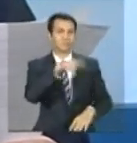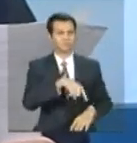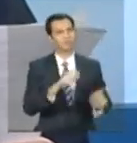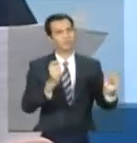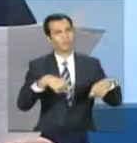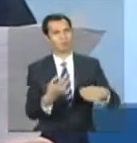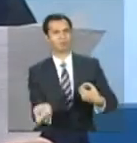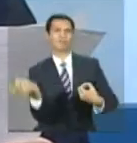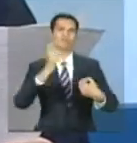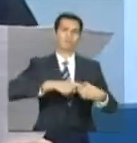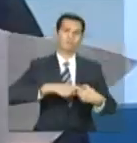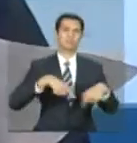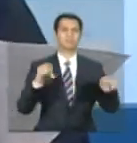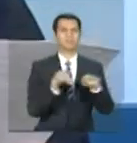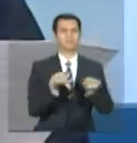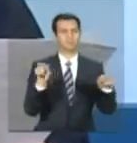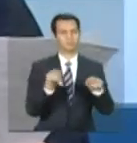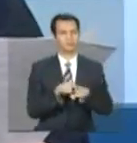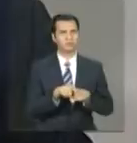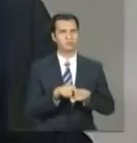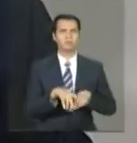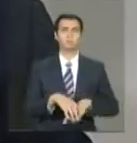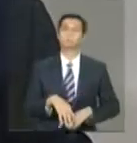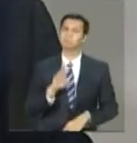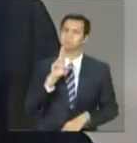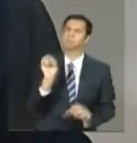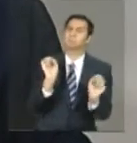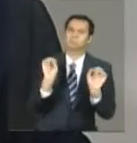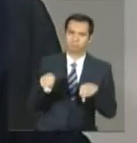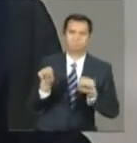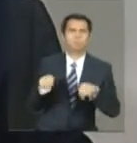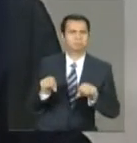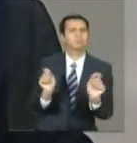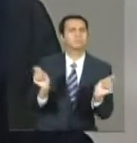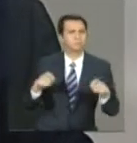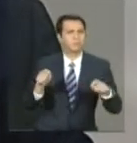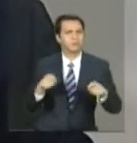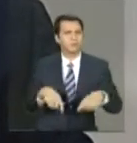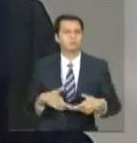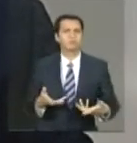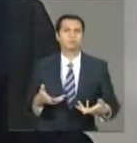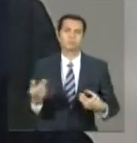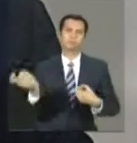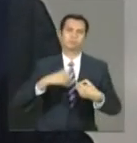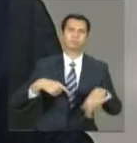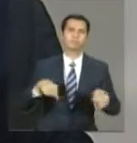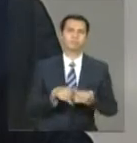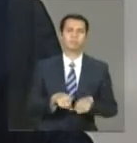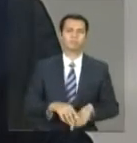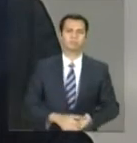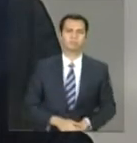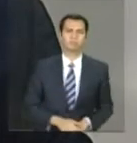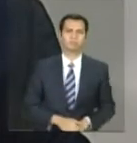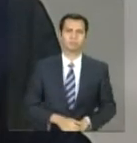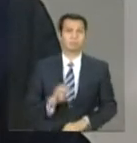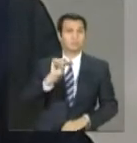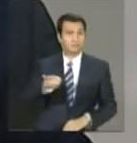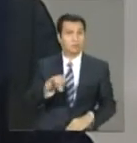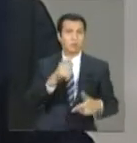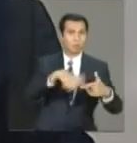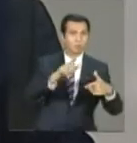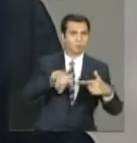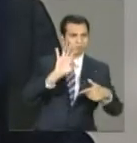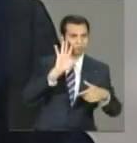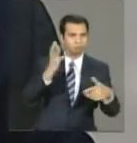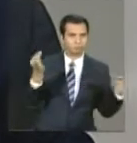se uma revisão poderia permitir que ele voltasse Sim, ele ao solucionando a programa. sua questão com o gestor municipal, ele pode